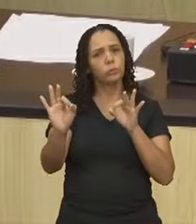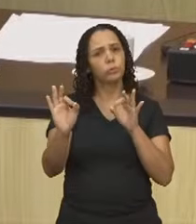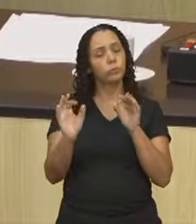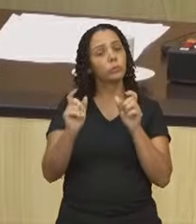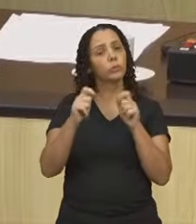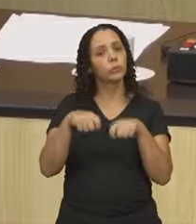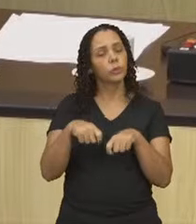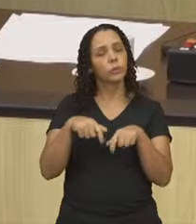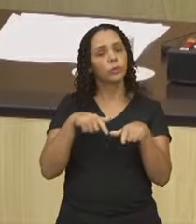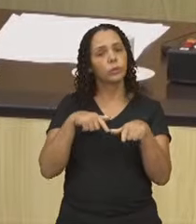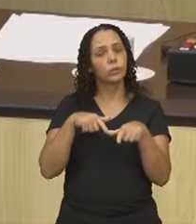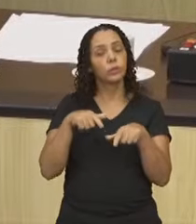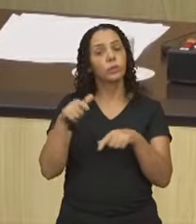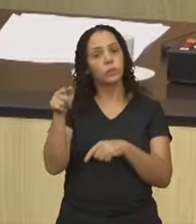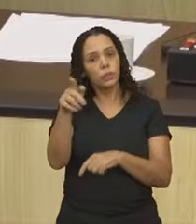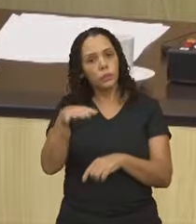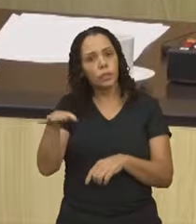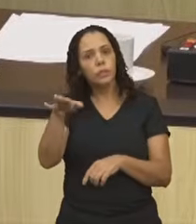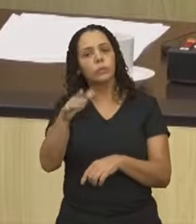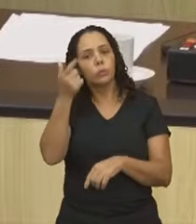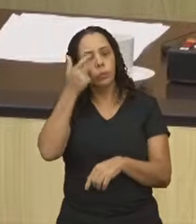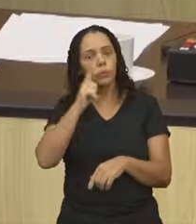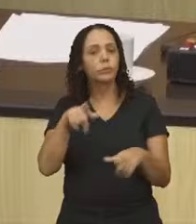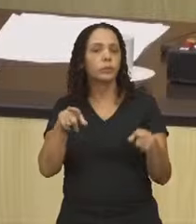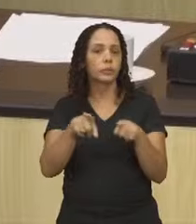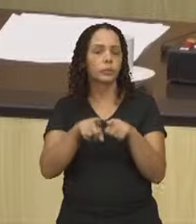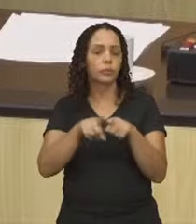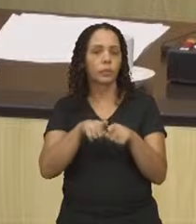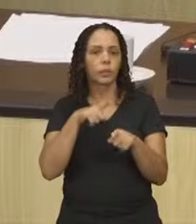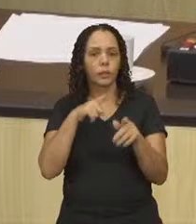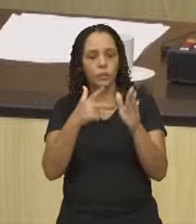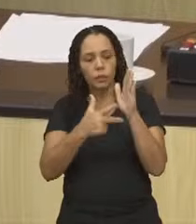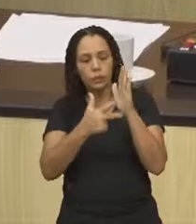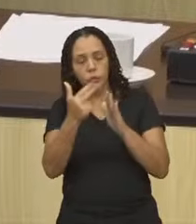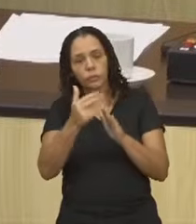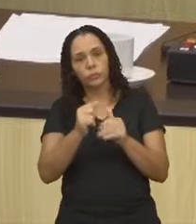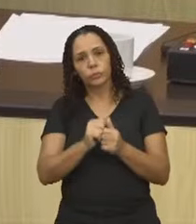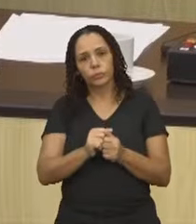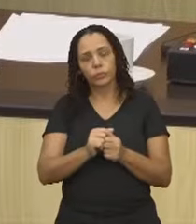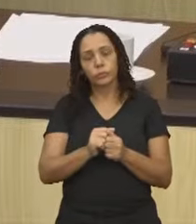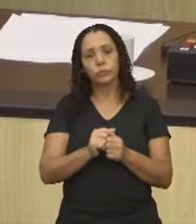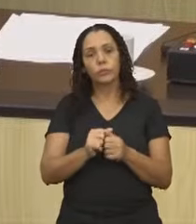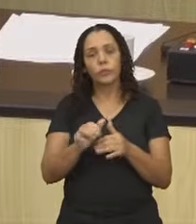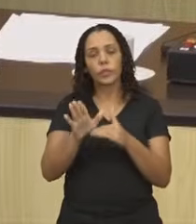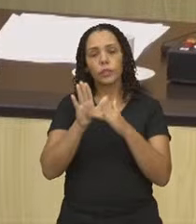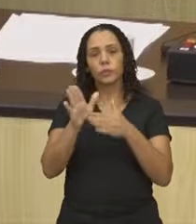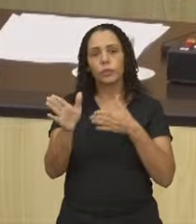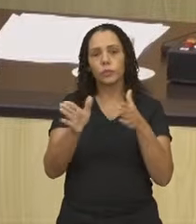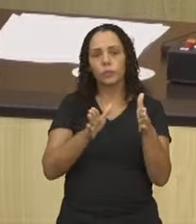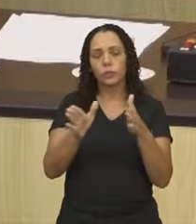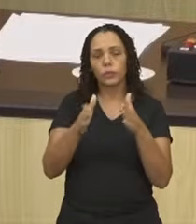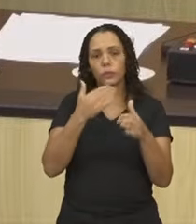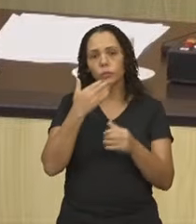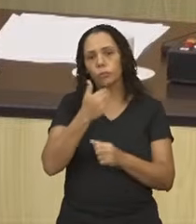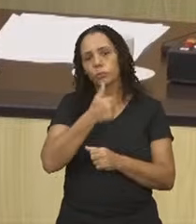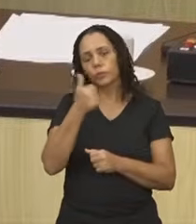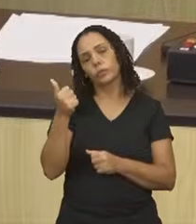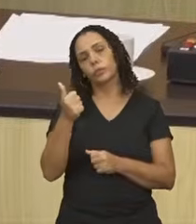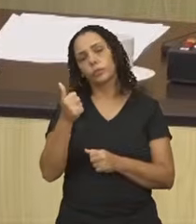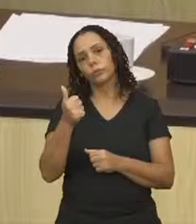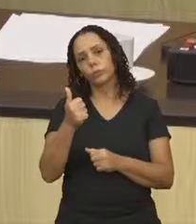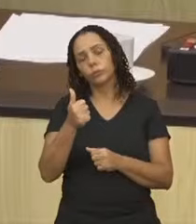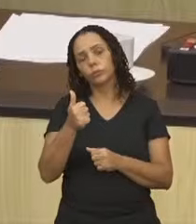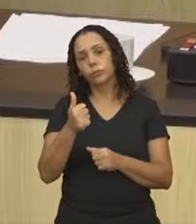que o serviço chegue até suas localidades. Tal medida proporcionará maior acesso e praticidade, permitindo que